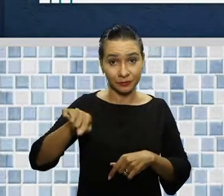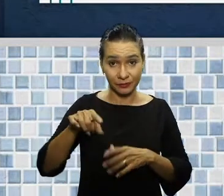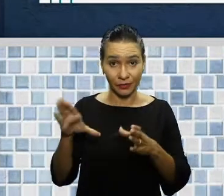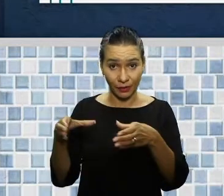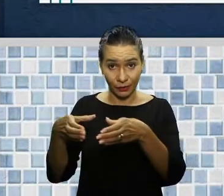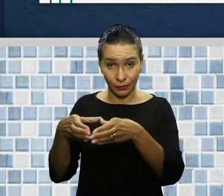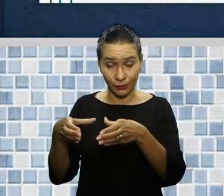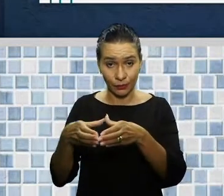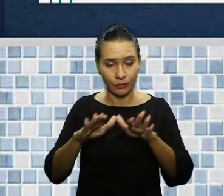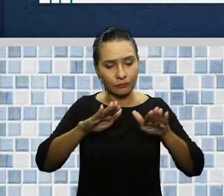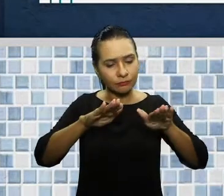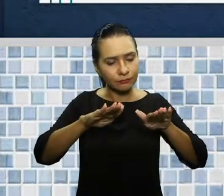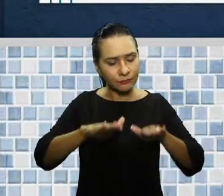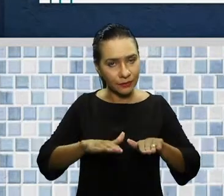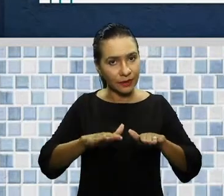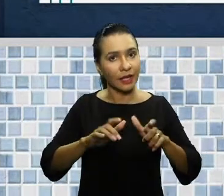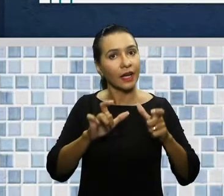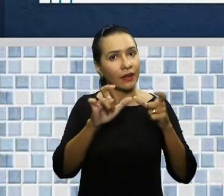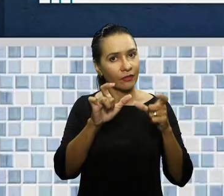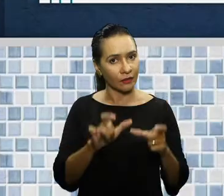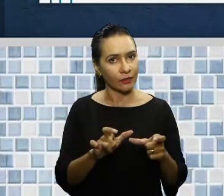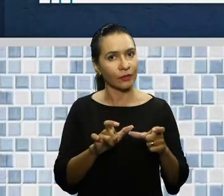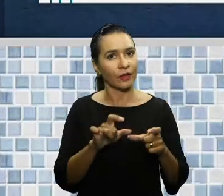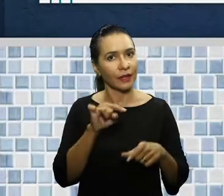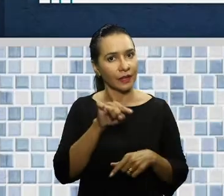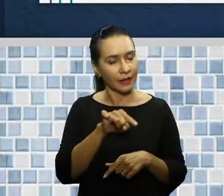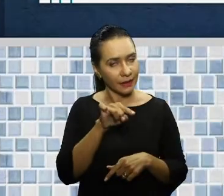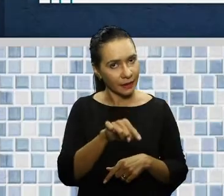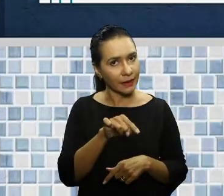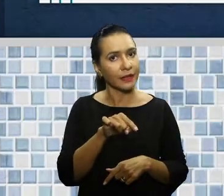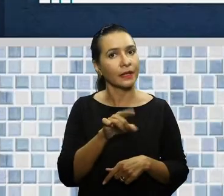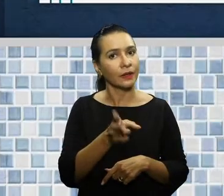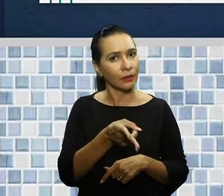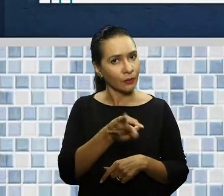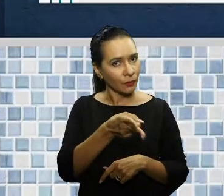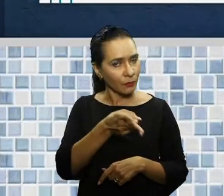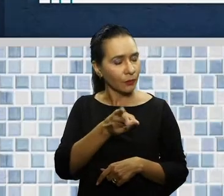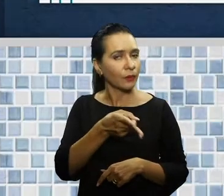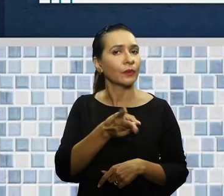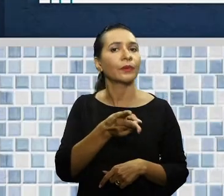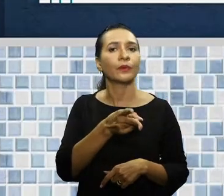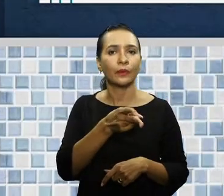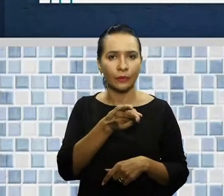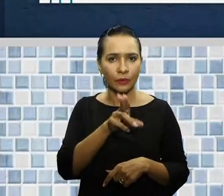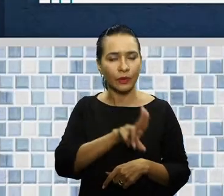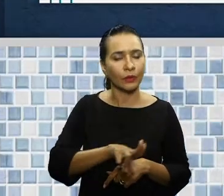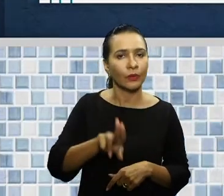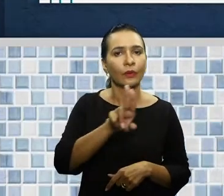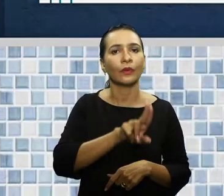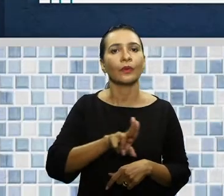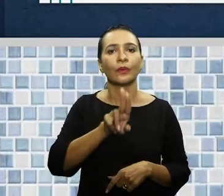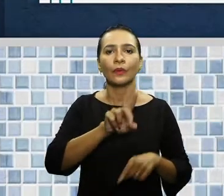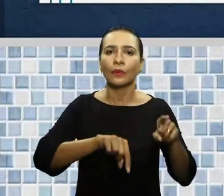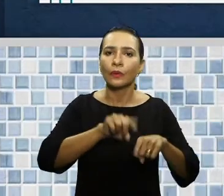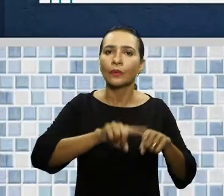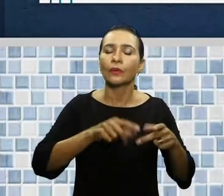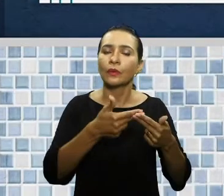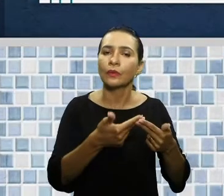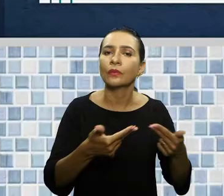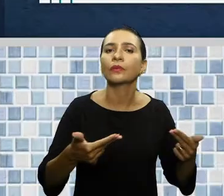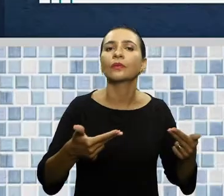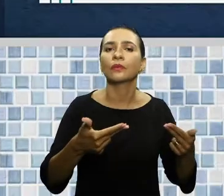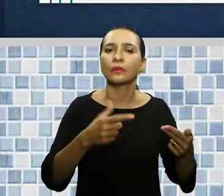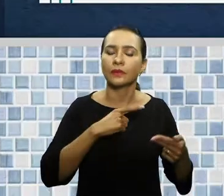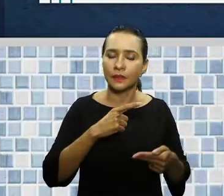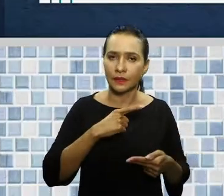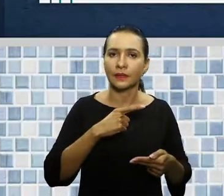se fixavam em alguns lugares e nesses lugares eles faziam um uso daqueles recursos que estavam